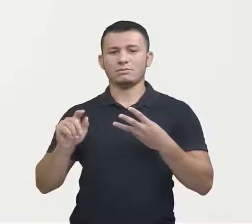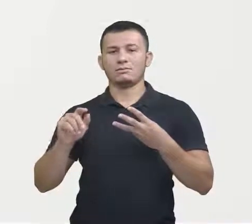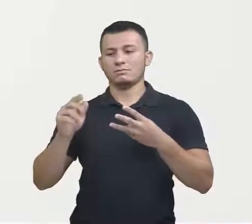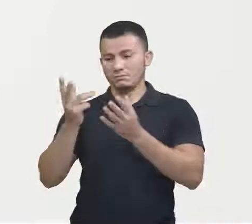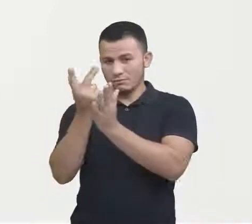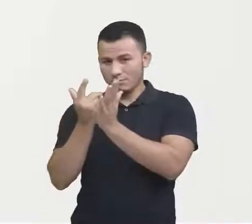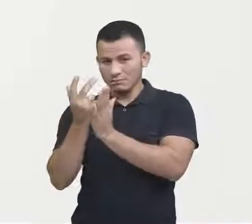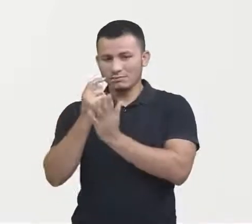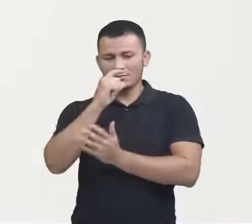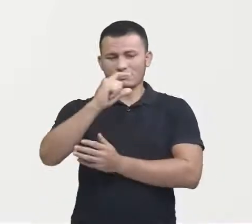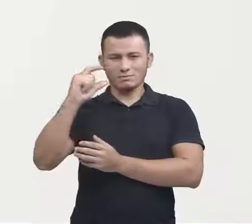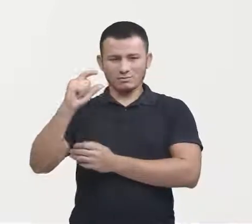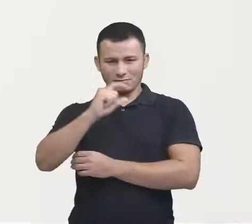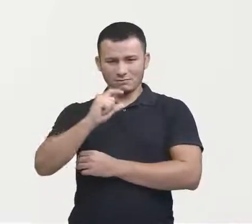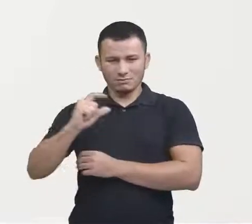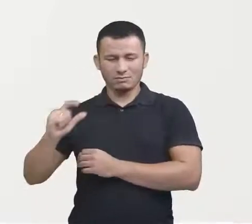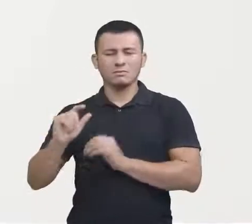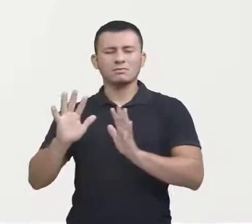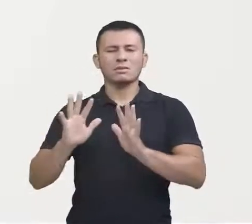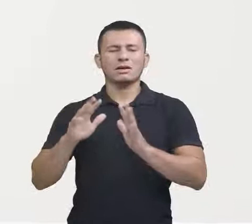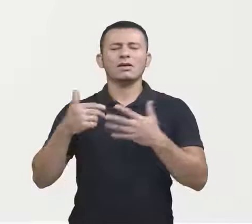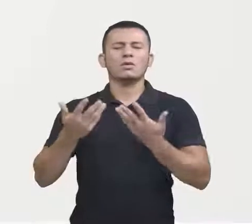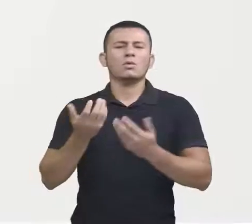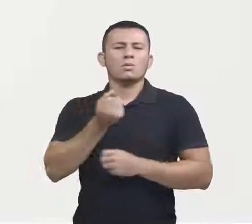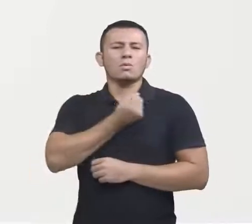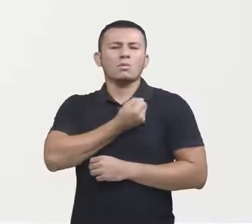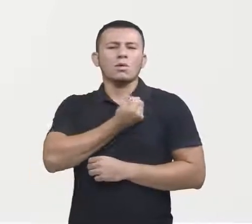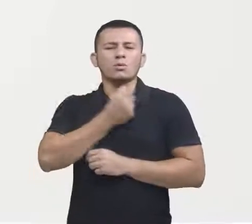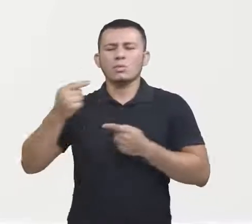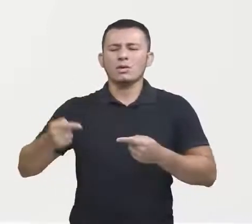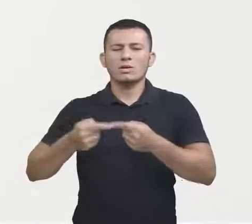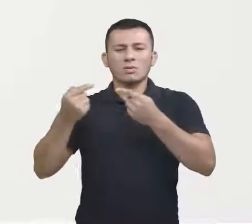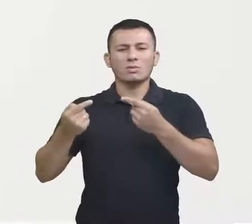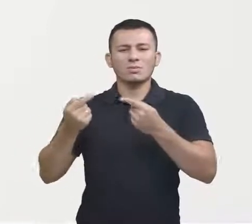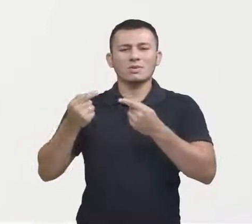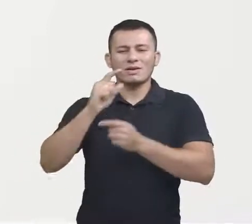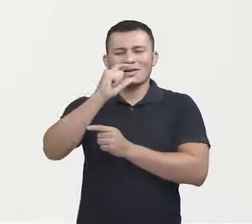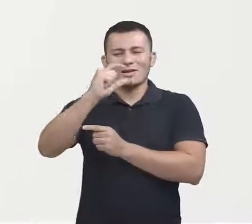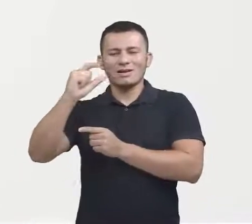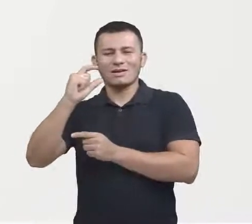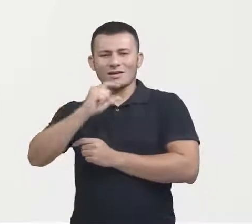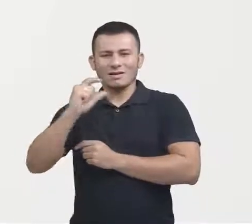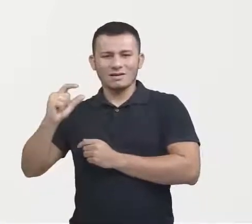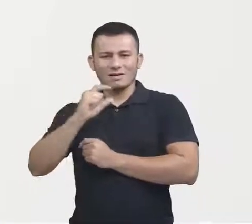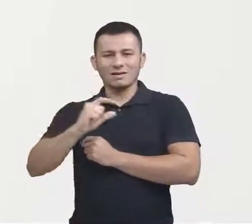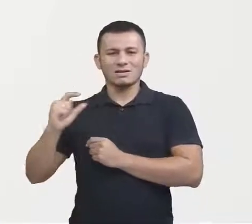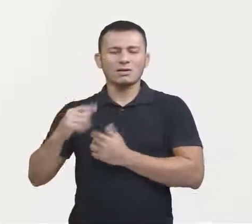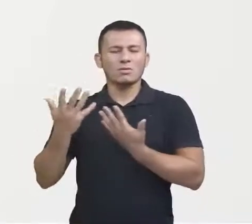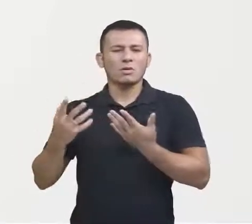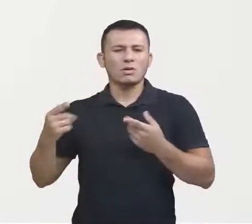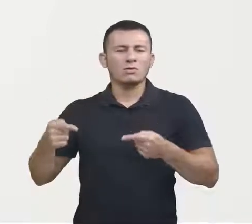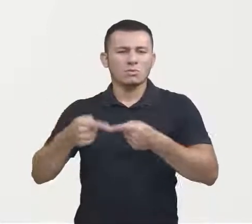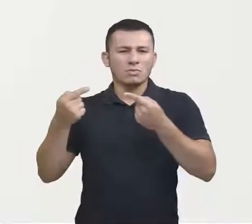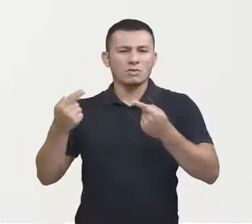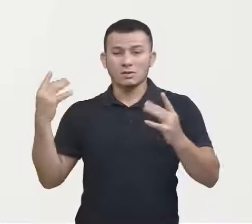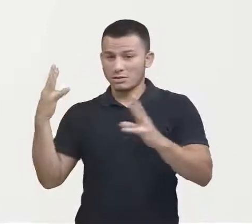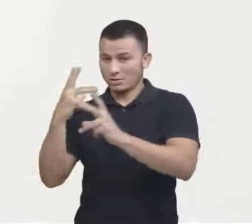Qual o número que representa a quantidade de figurinhas de Paula